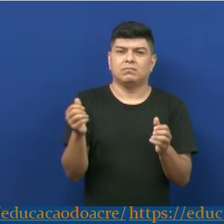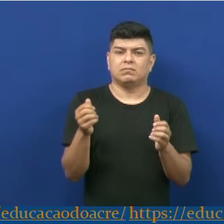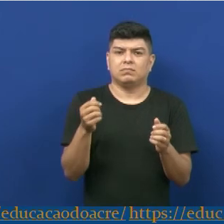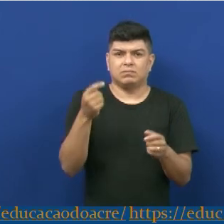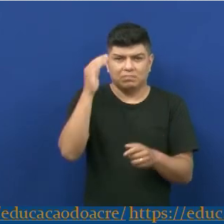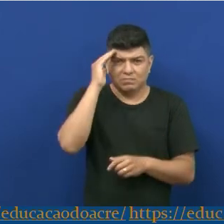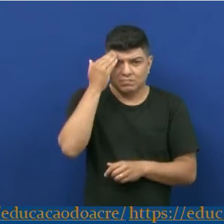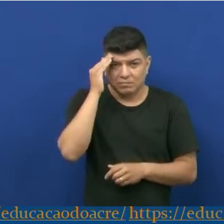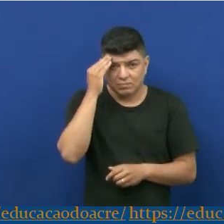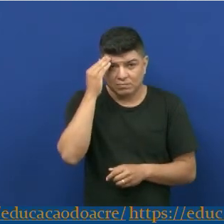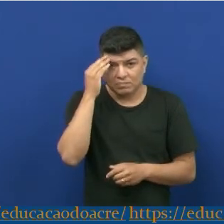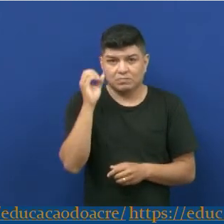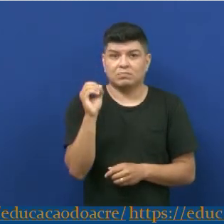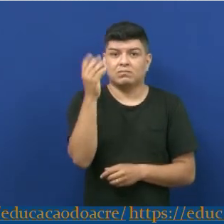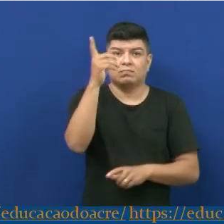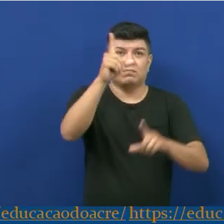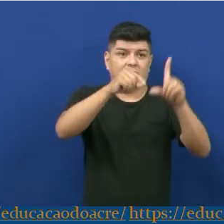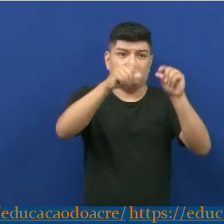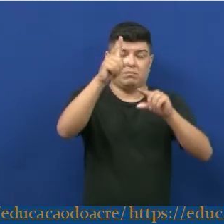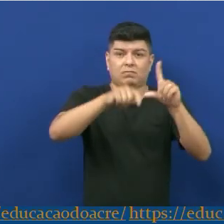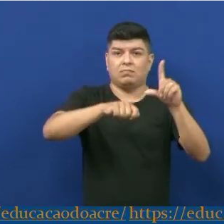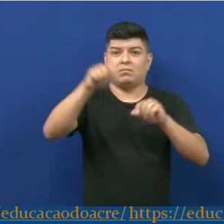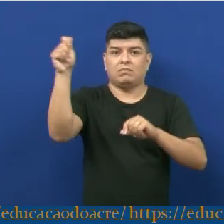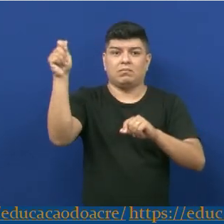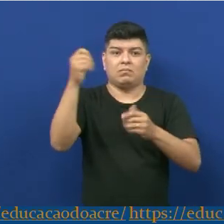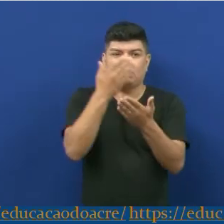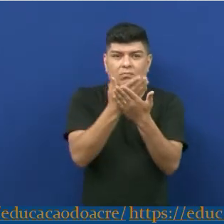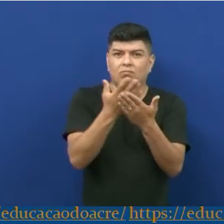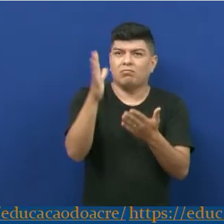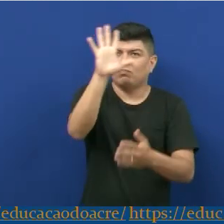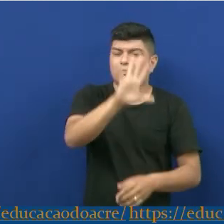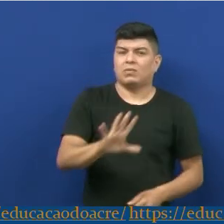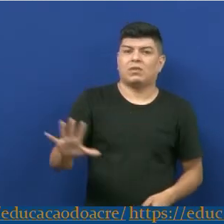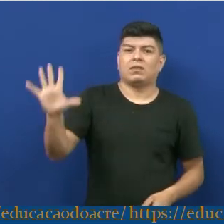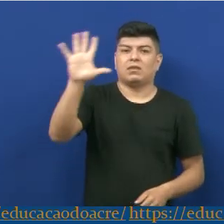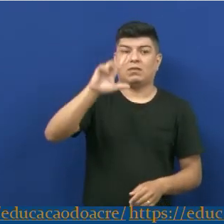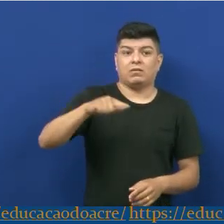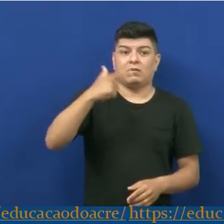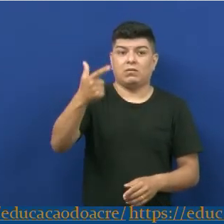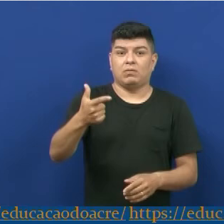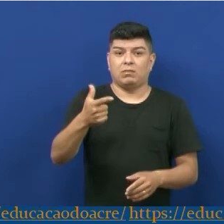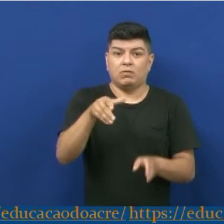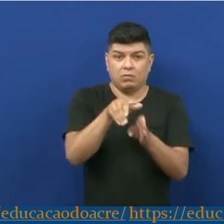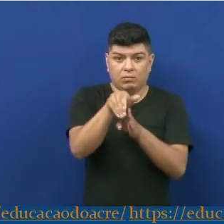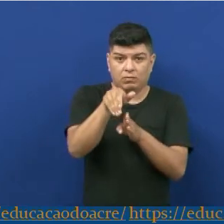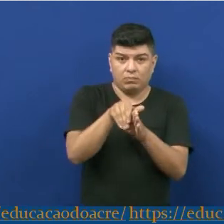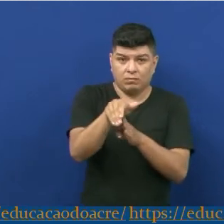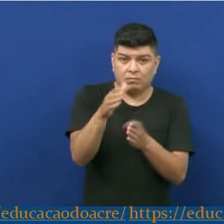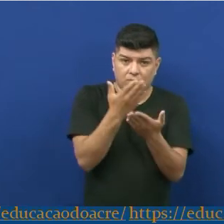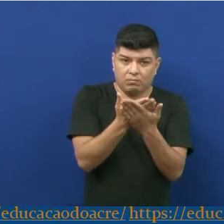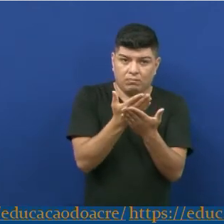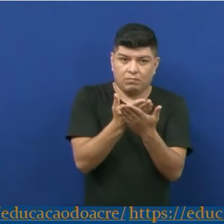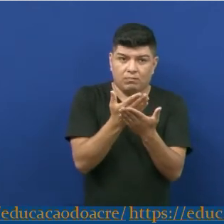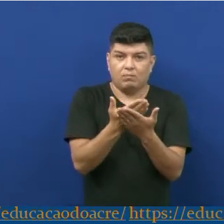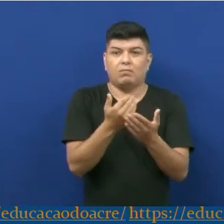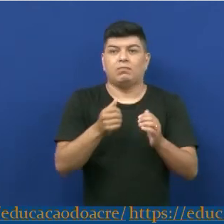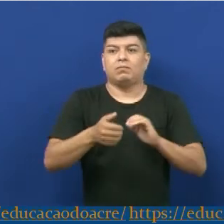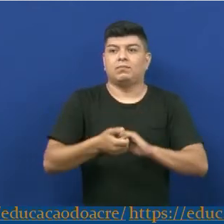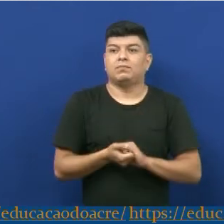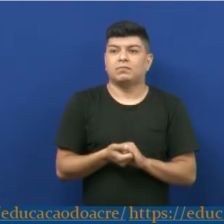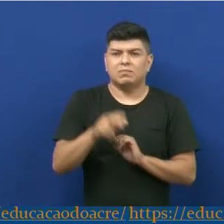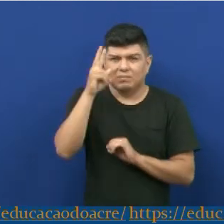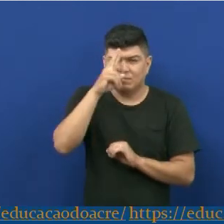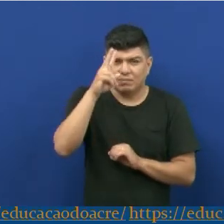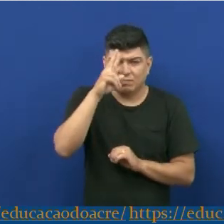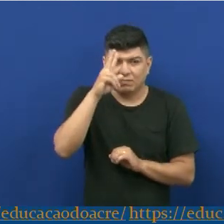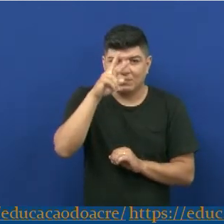para você entender a composição das estrelas e o estudo do universo. Outra sugestão que eu dou para vocês é pesquisar sobre o espectro eletromagnético.